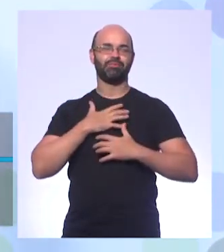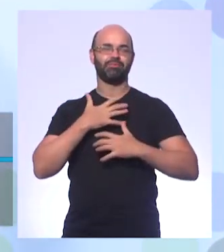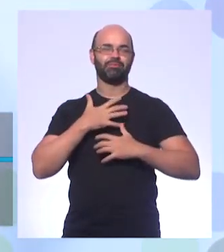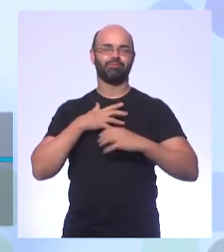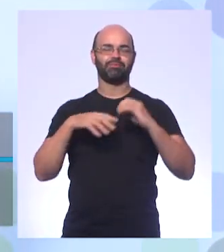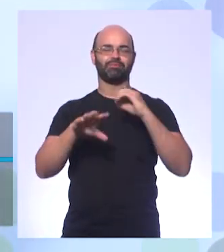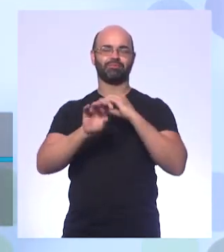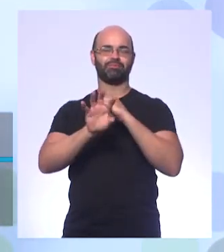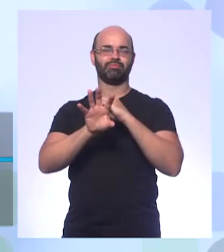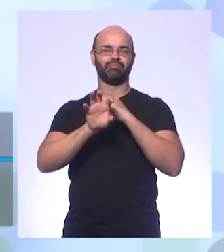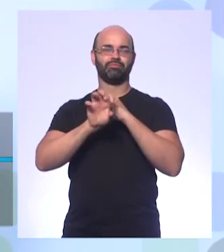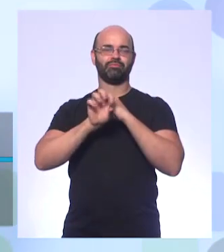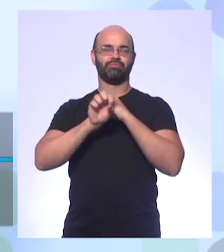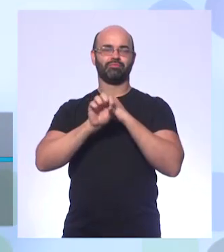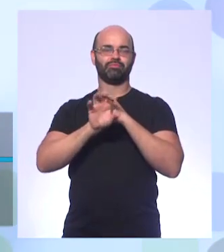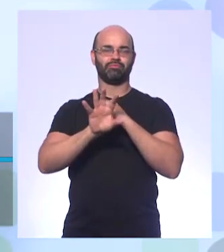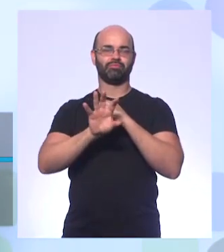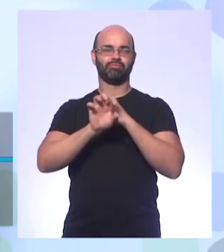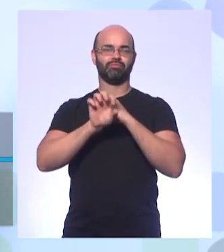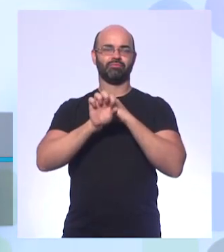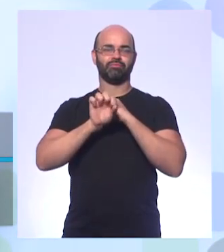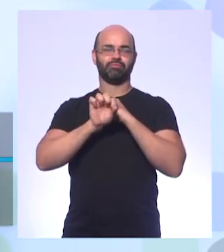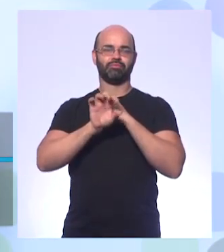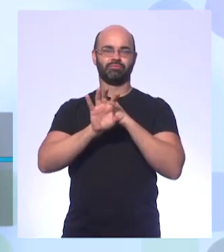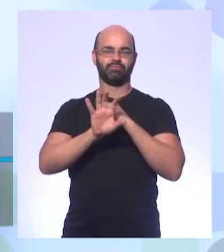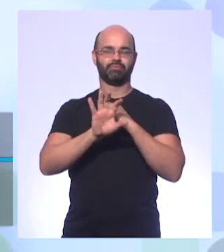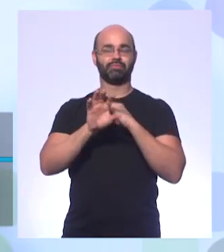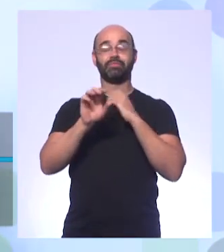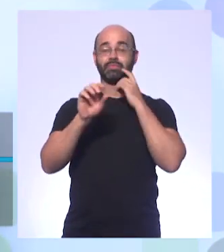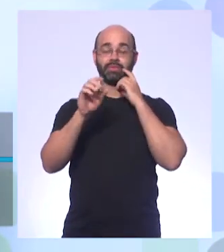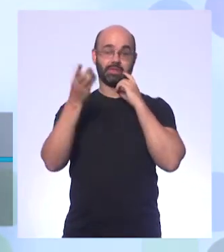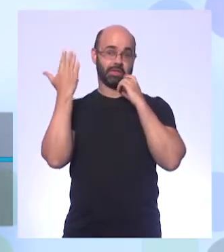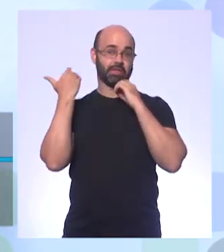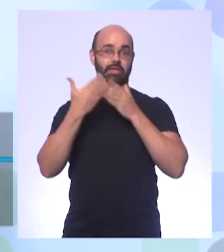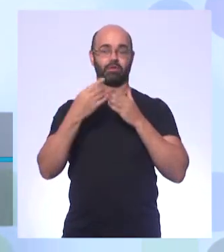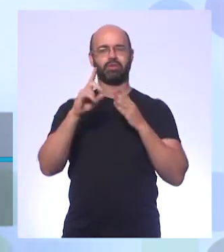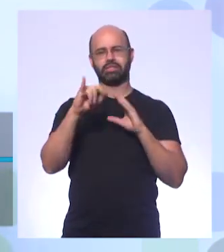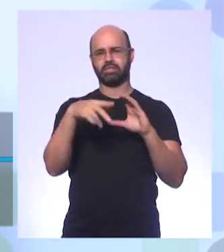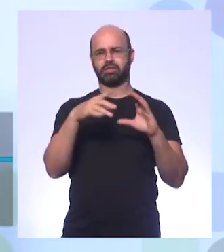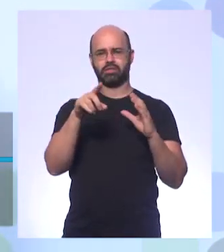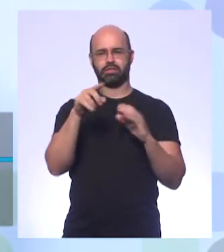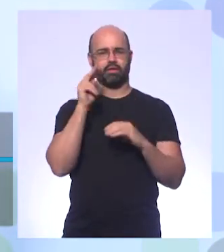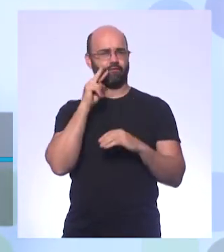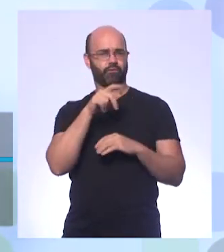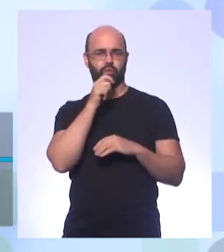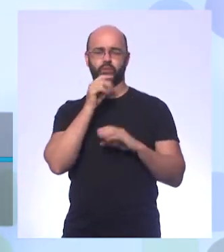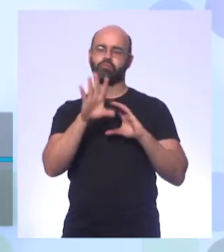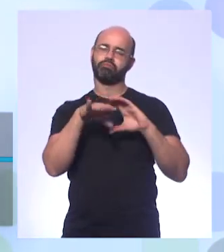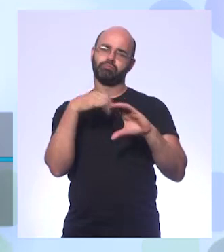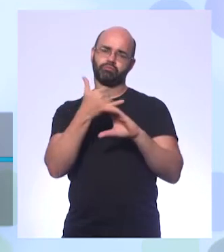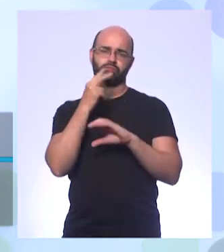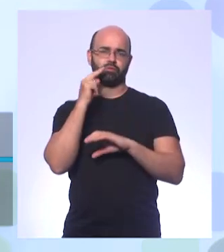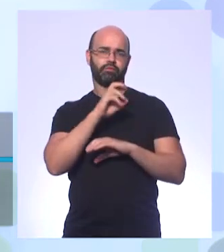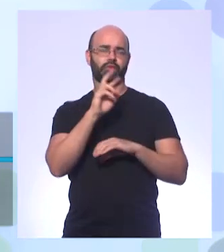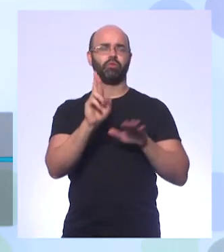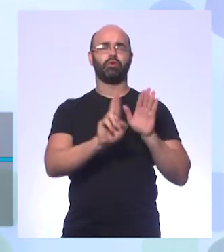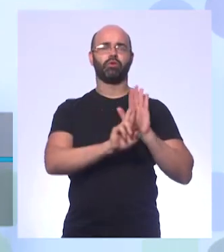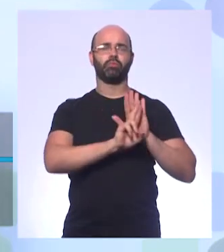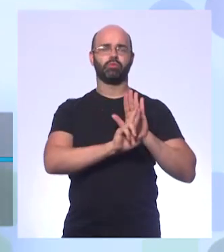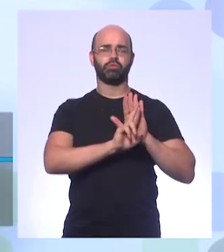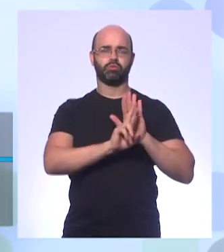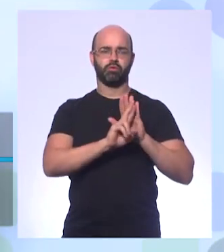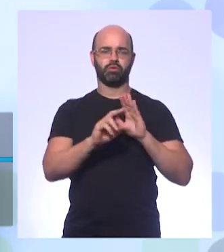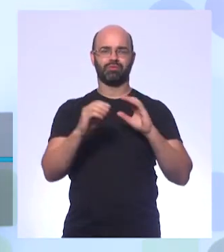viu, procura lá no YouTube e veja, tá bom? Ou então, né, no repositório do Centro de Mídias, também você pode entrar lá,